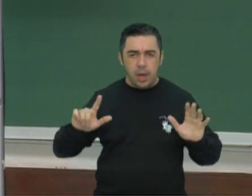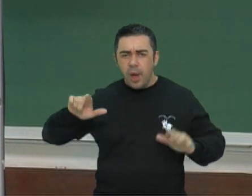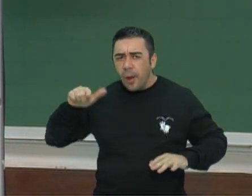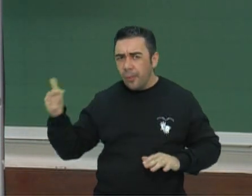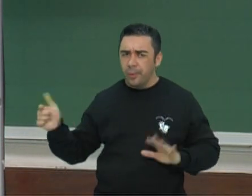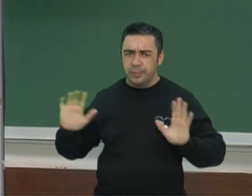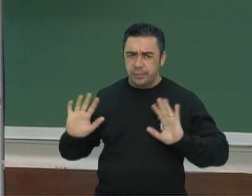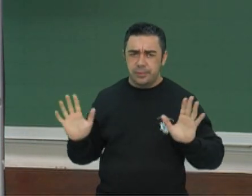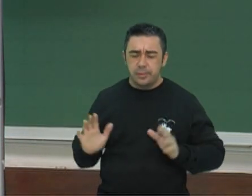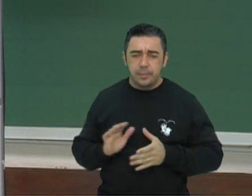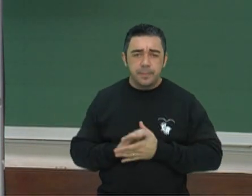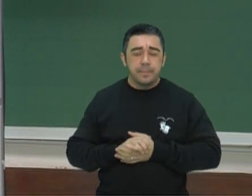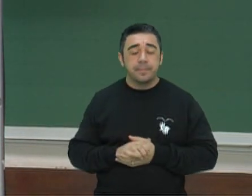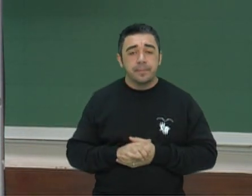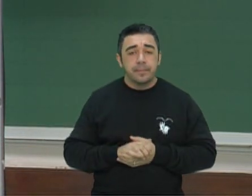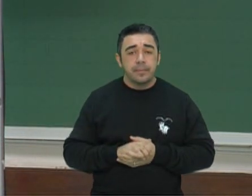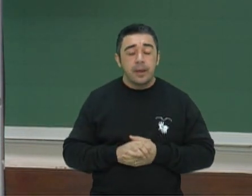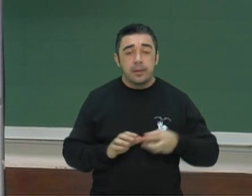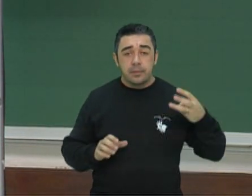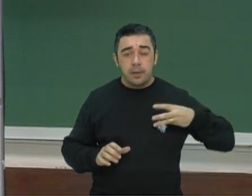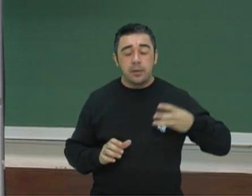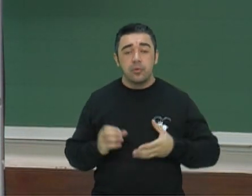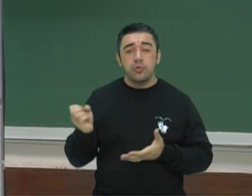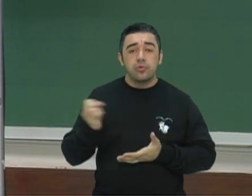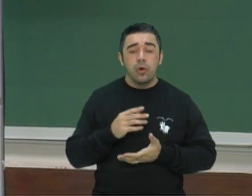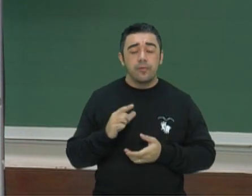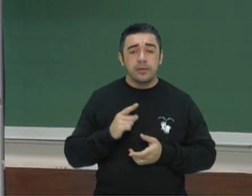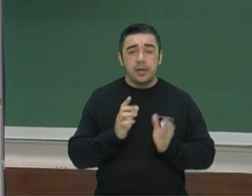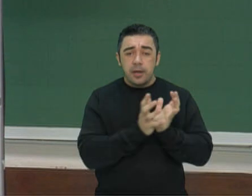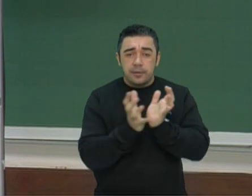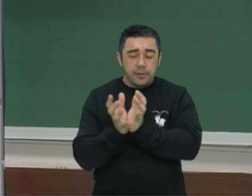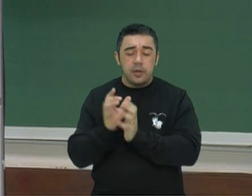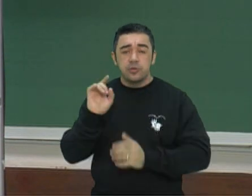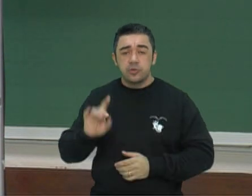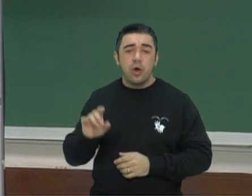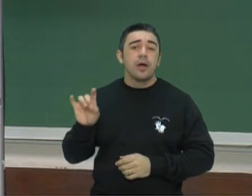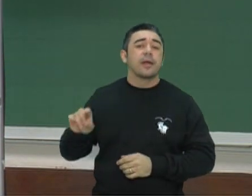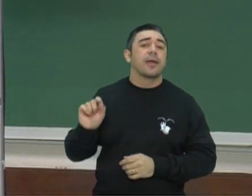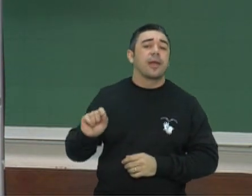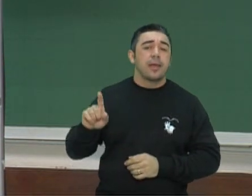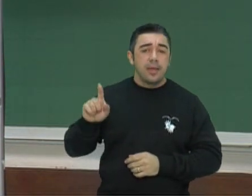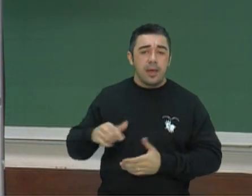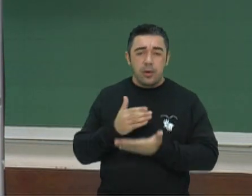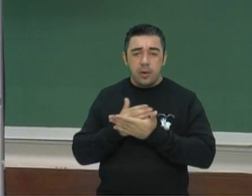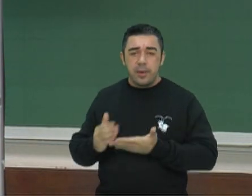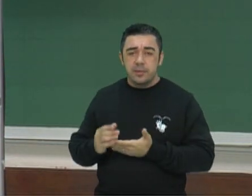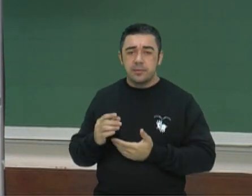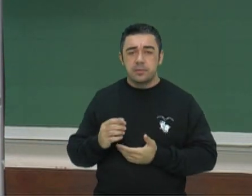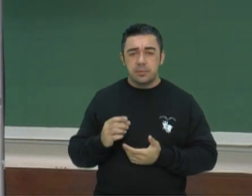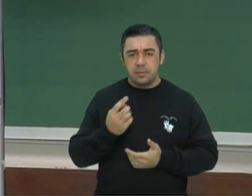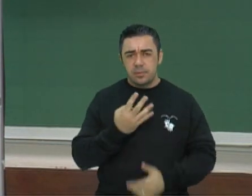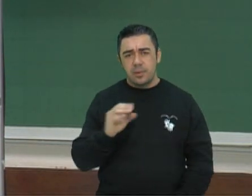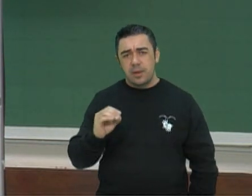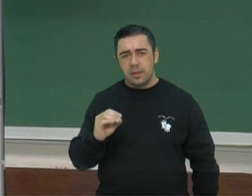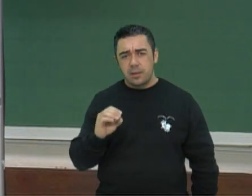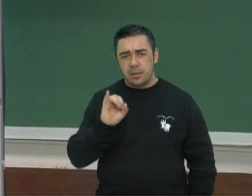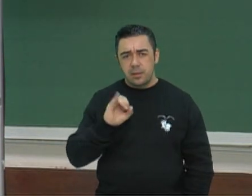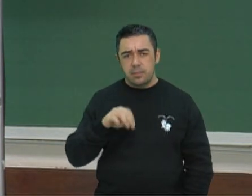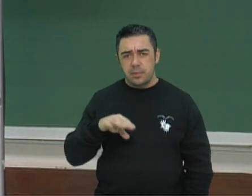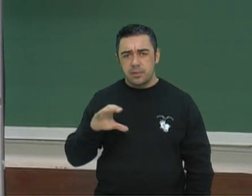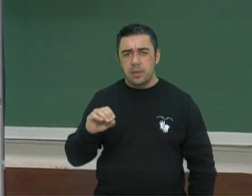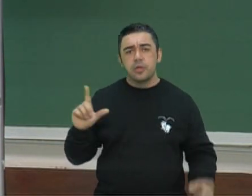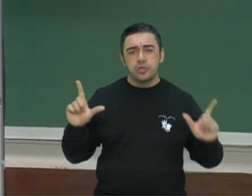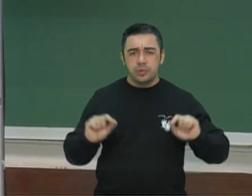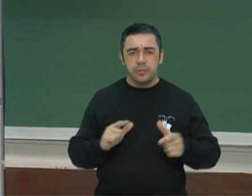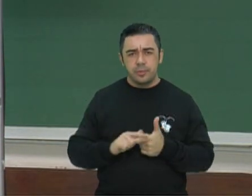outra coisa, né? Uma nova classificação que considere os obesos somente a partir do IMC 40 pode